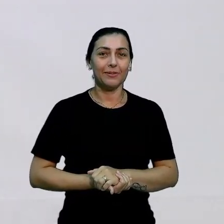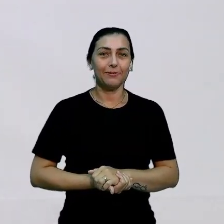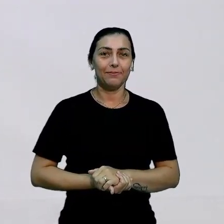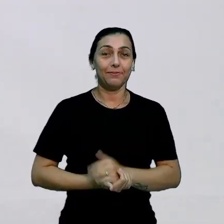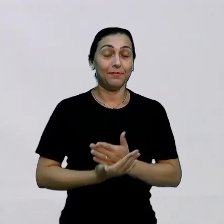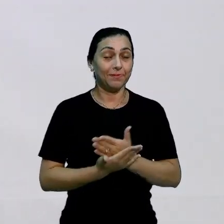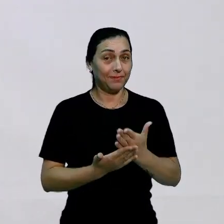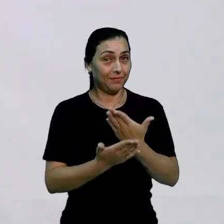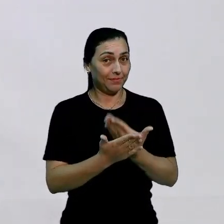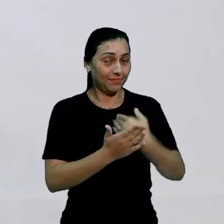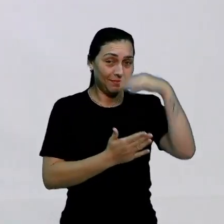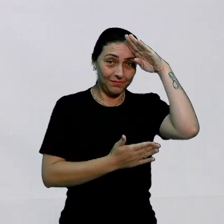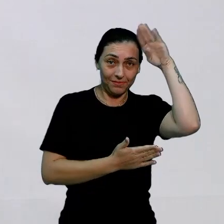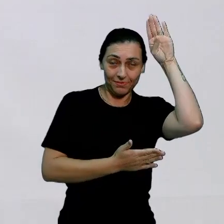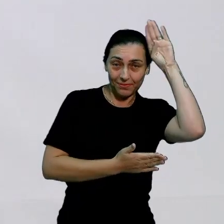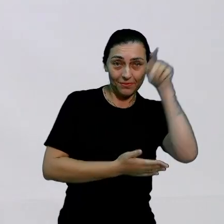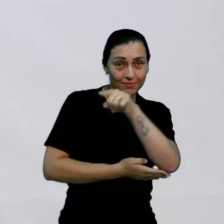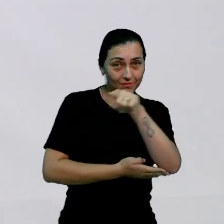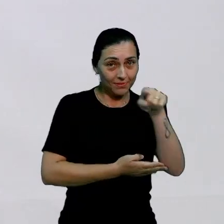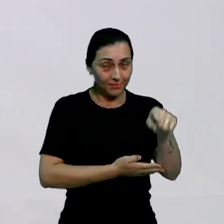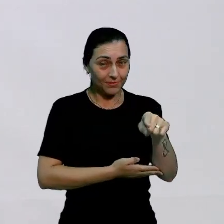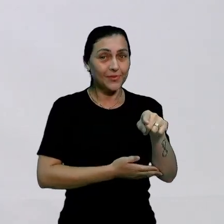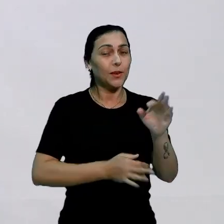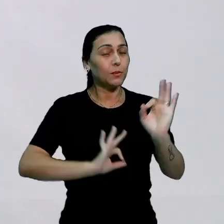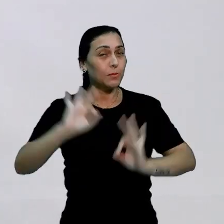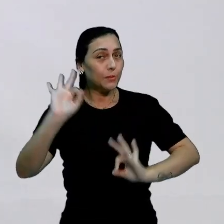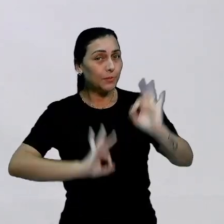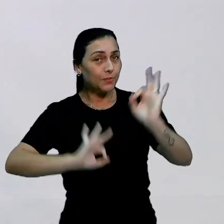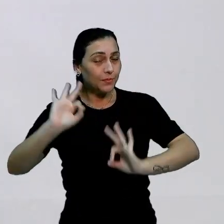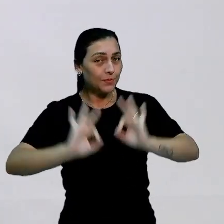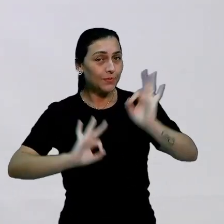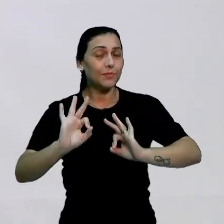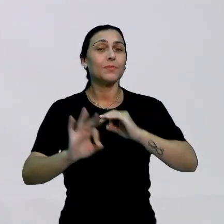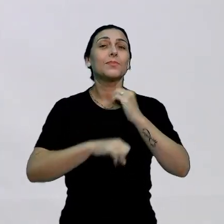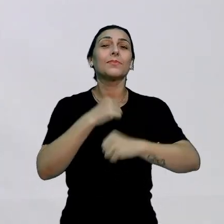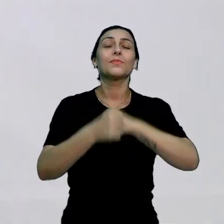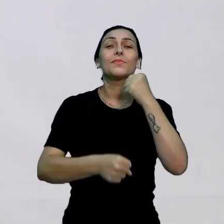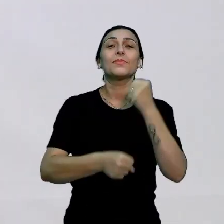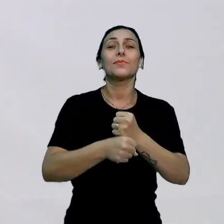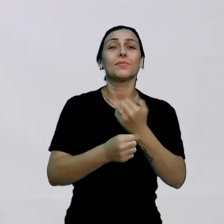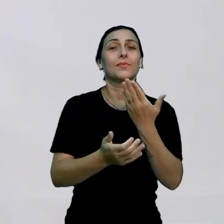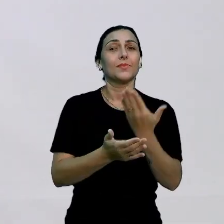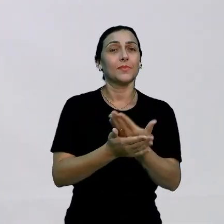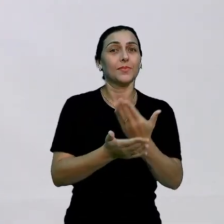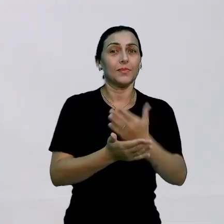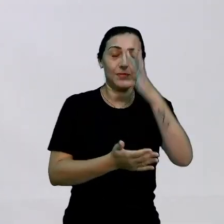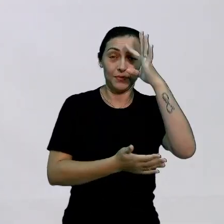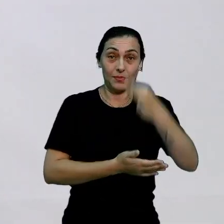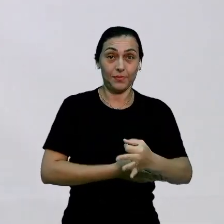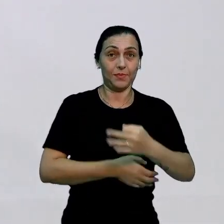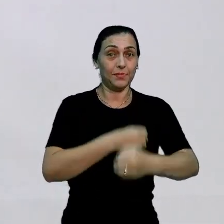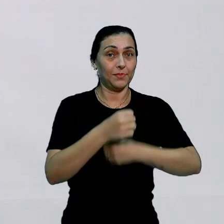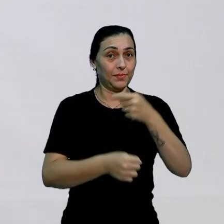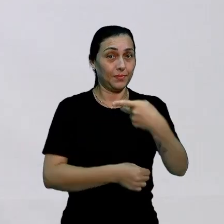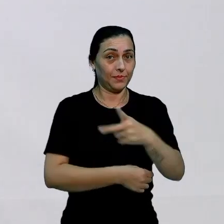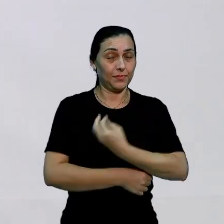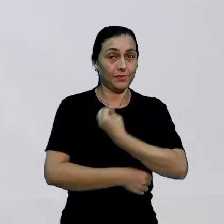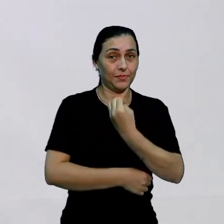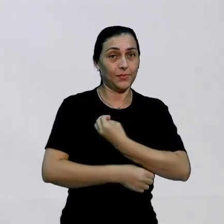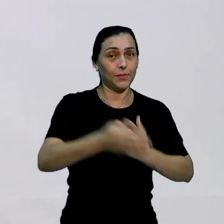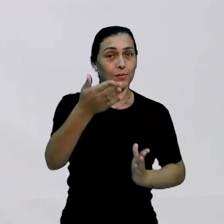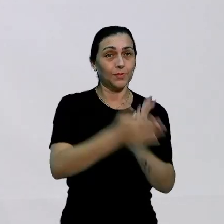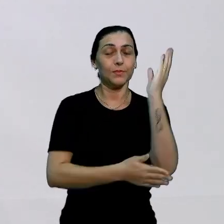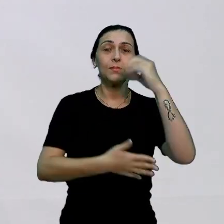jornada acadêmica aí, né? Vocês estão se preparando. Esse ano é ano decisivo na vida de vocês, ano de passar